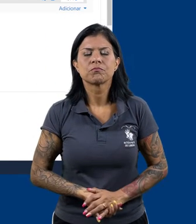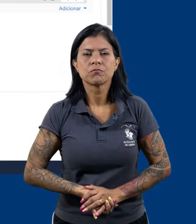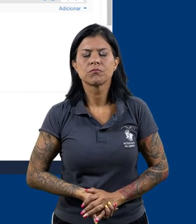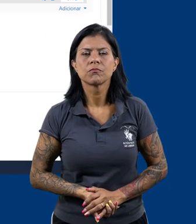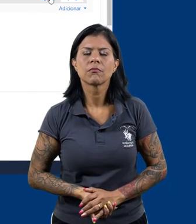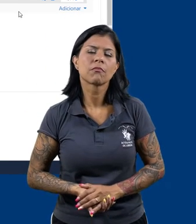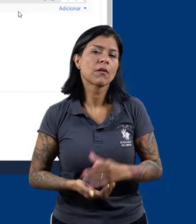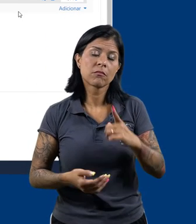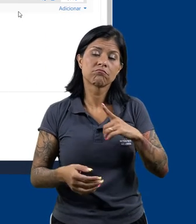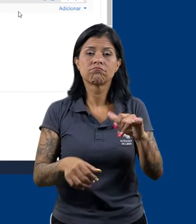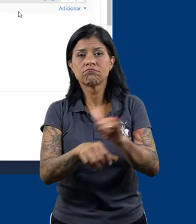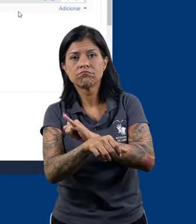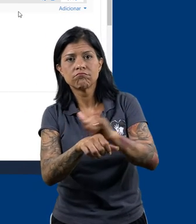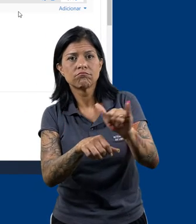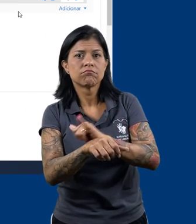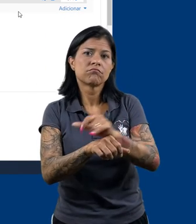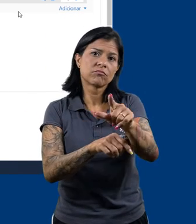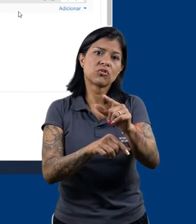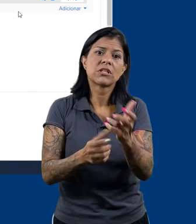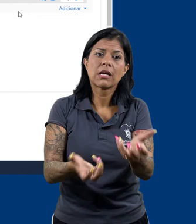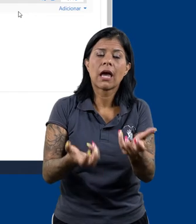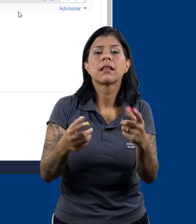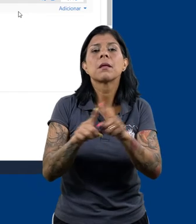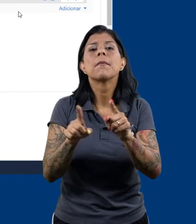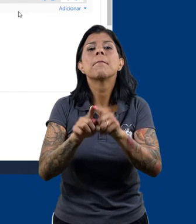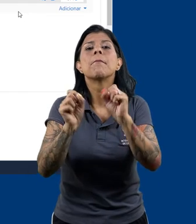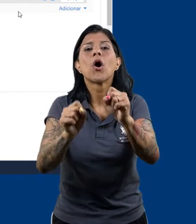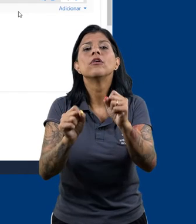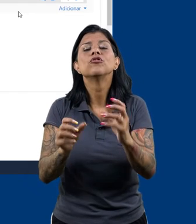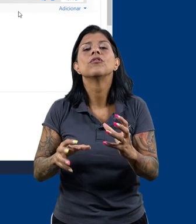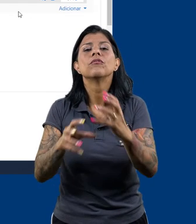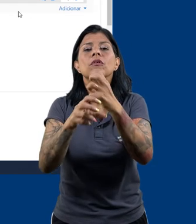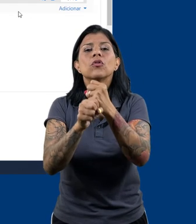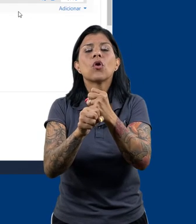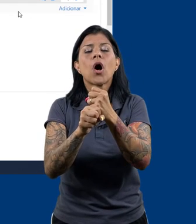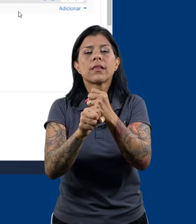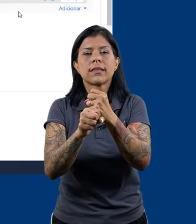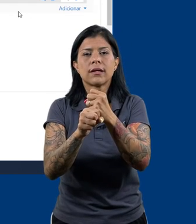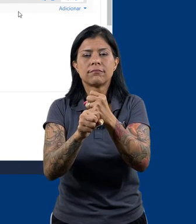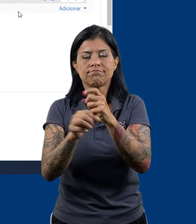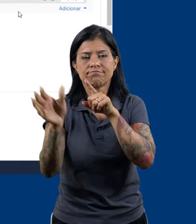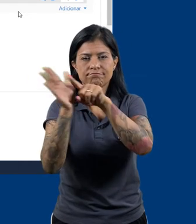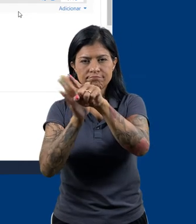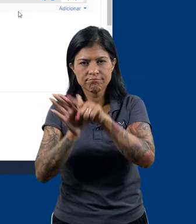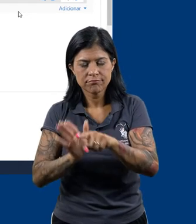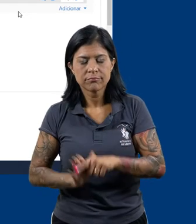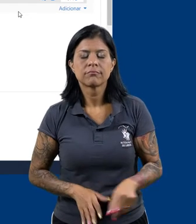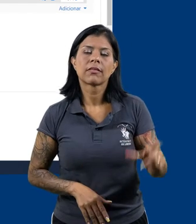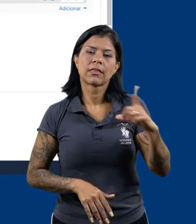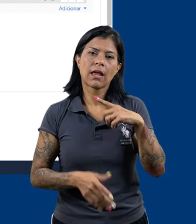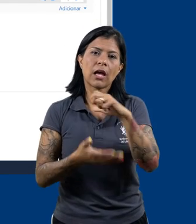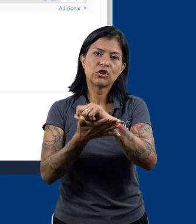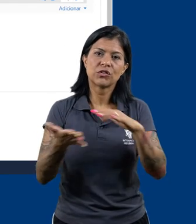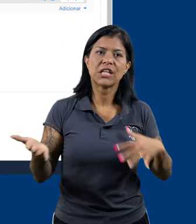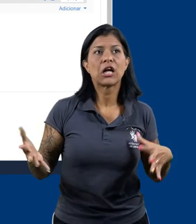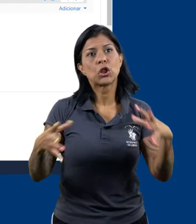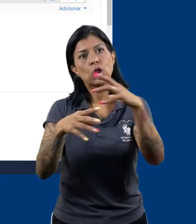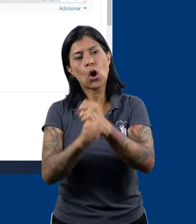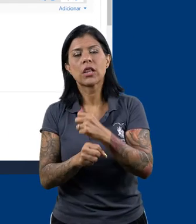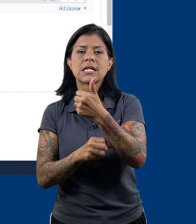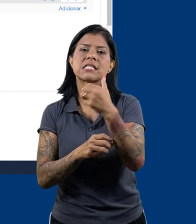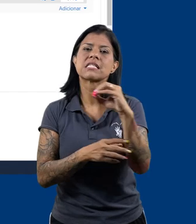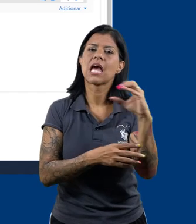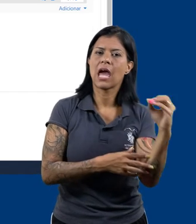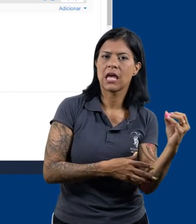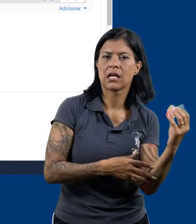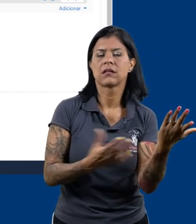importante é a nossa habilidade de alterar o valor dessa questão. Temos uma atividade